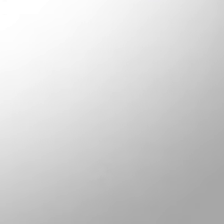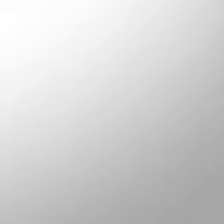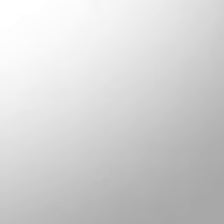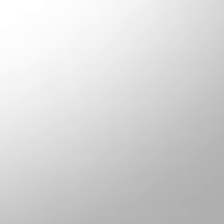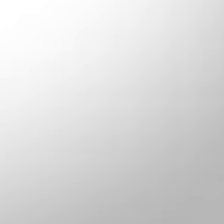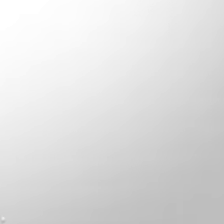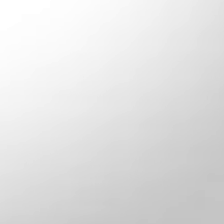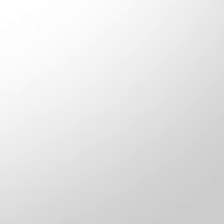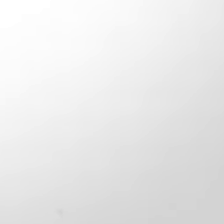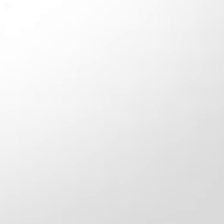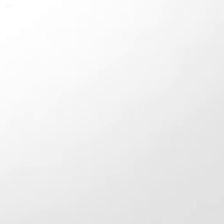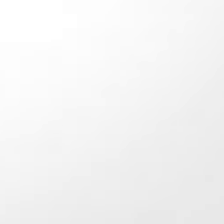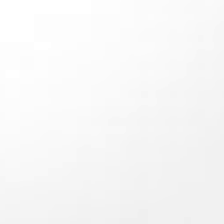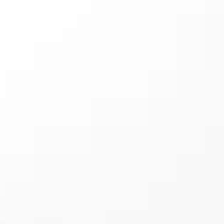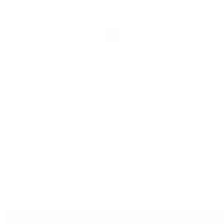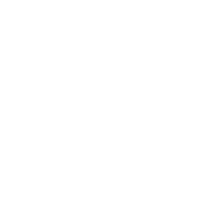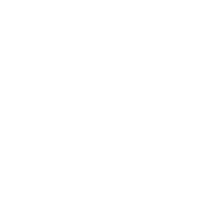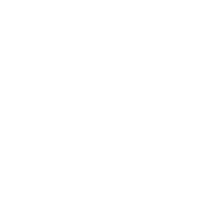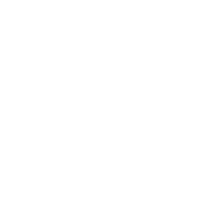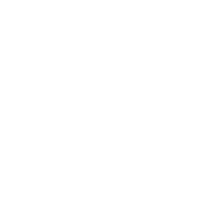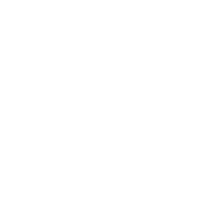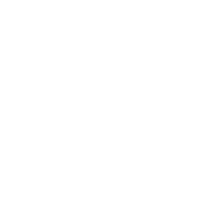Povo h